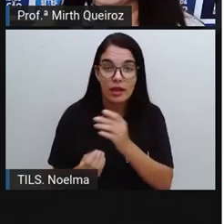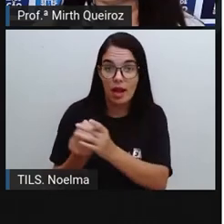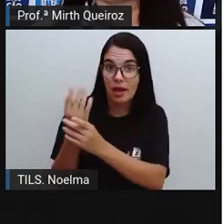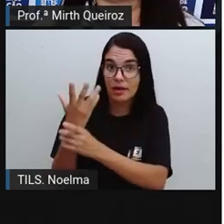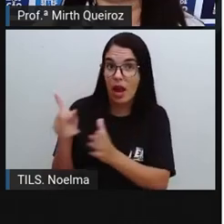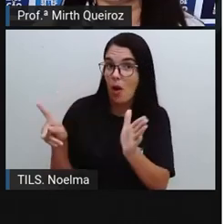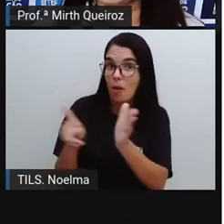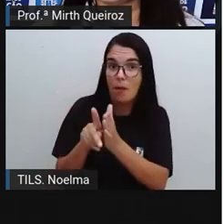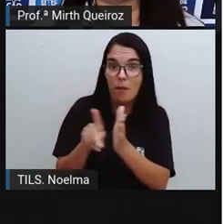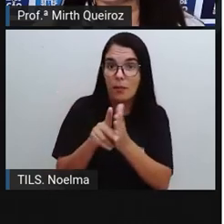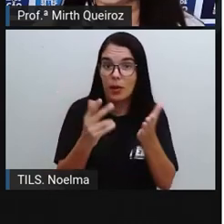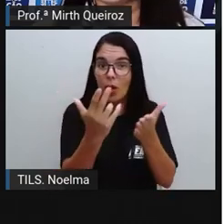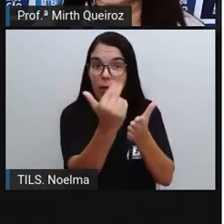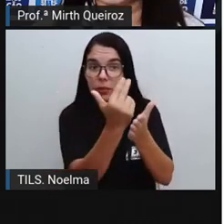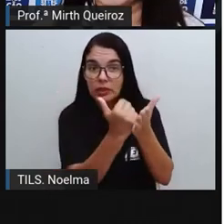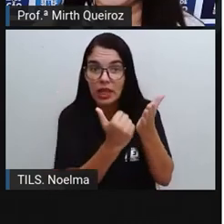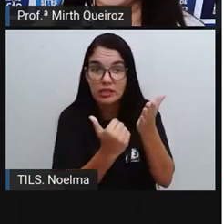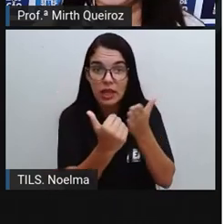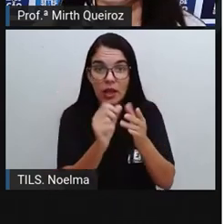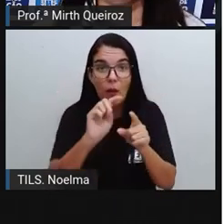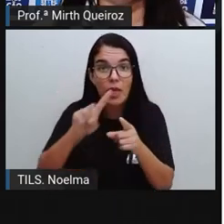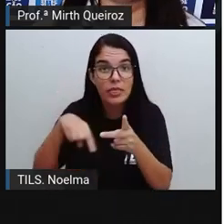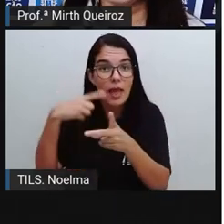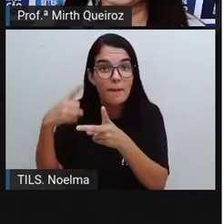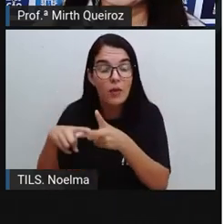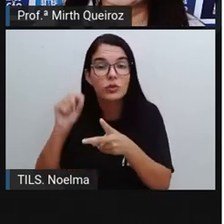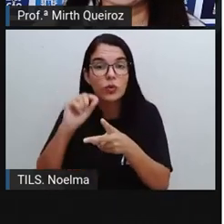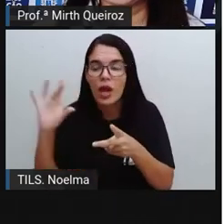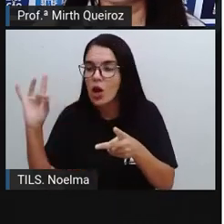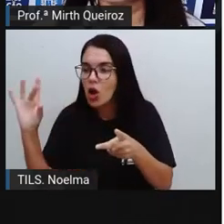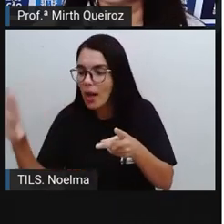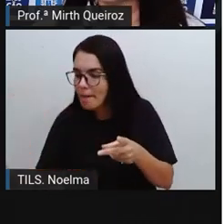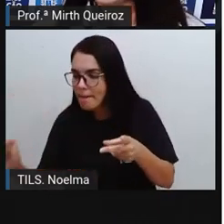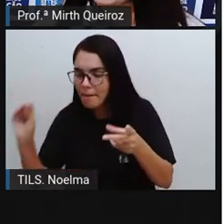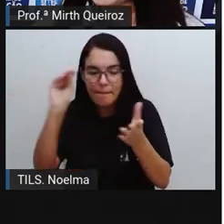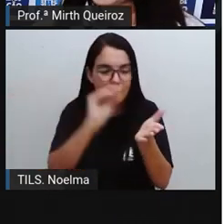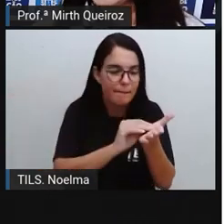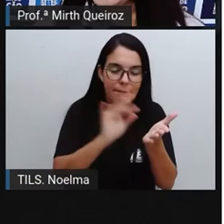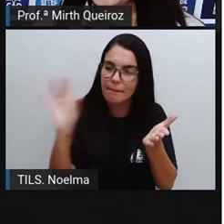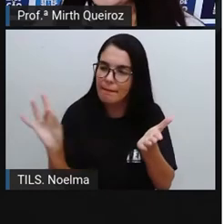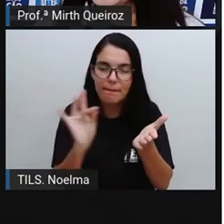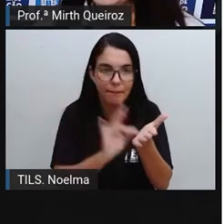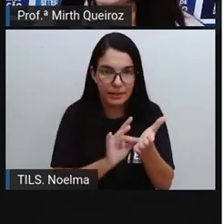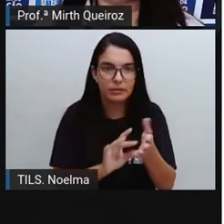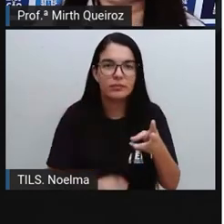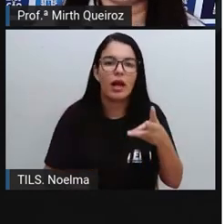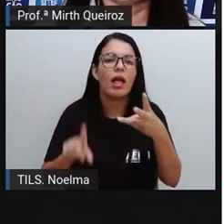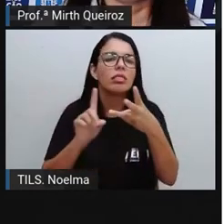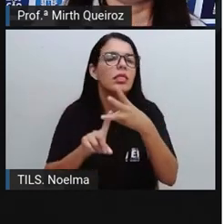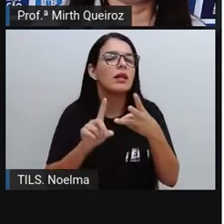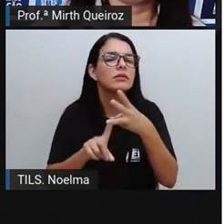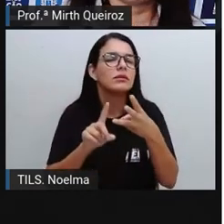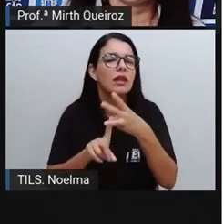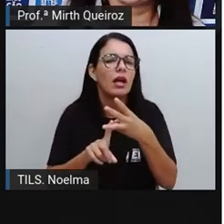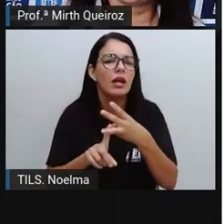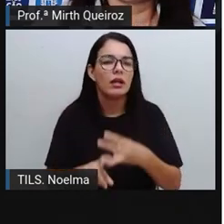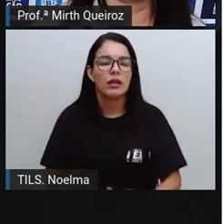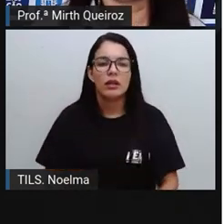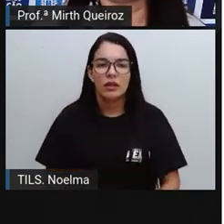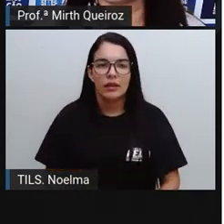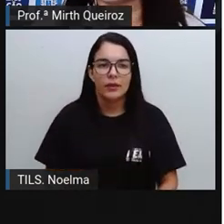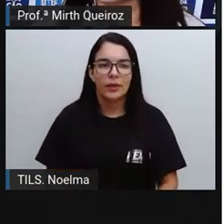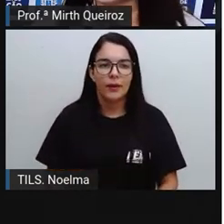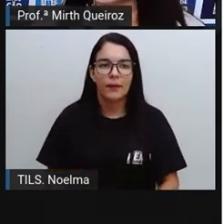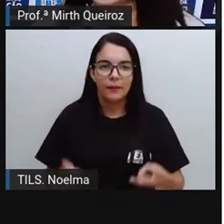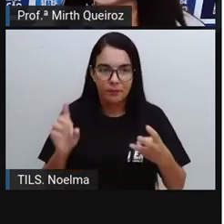2 é vocês criarem o seu próprio desenho e, em seguida, preencher com os papéis coloridos. Então, na primeira estratégia,